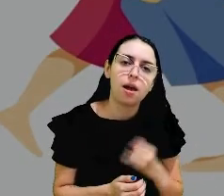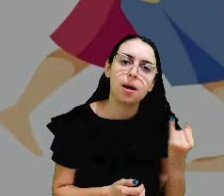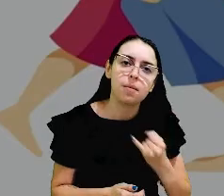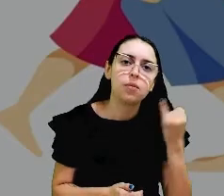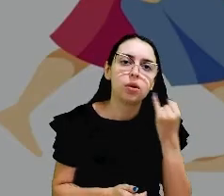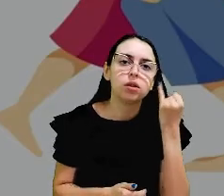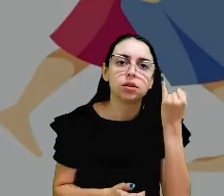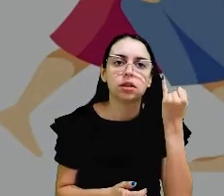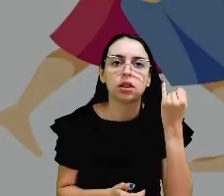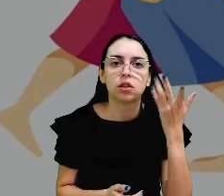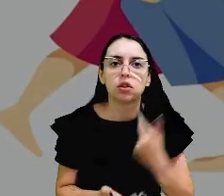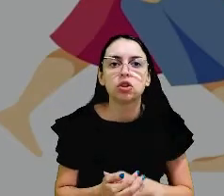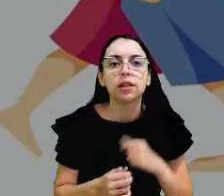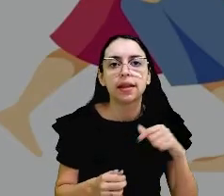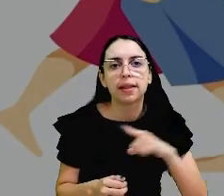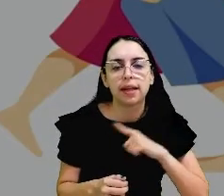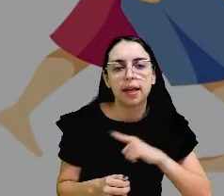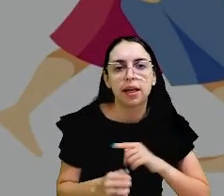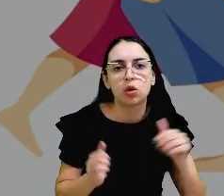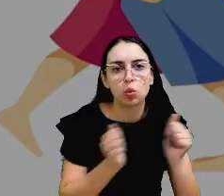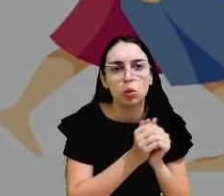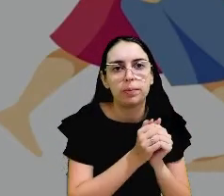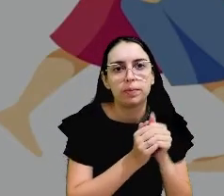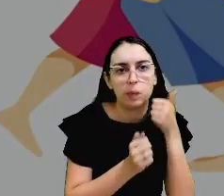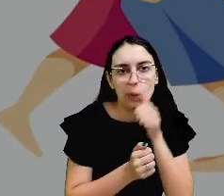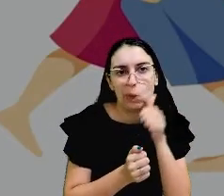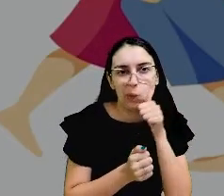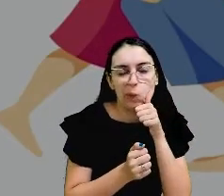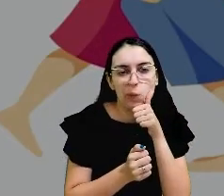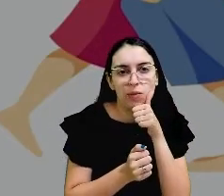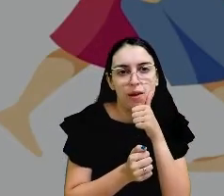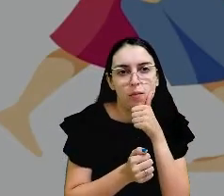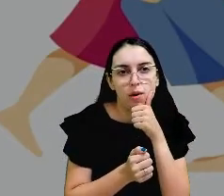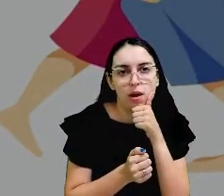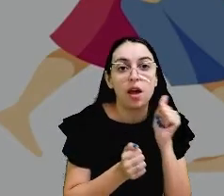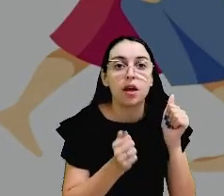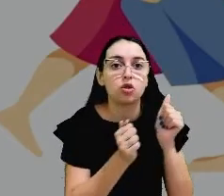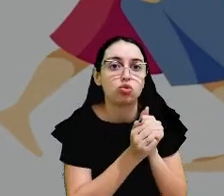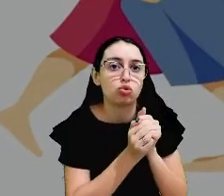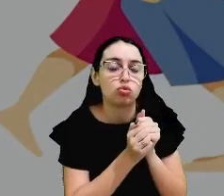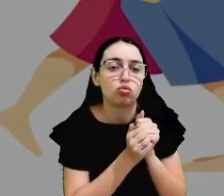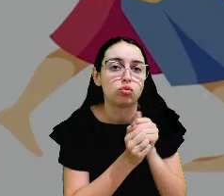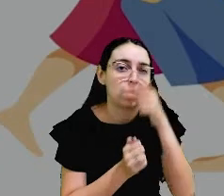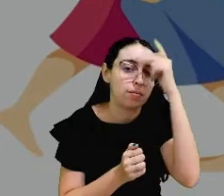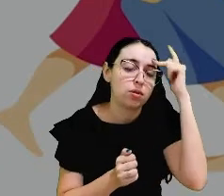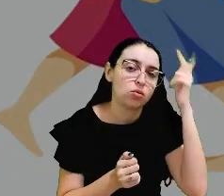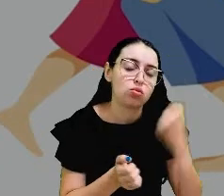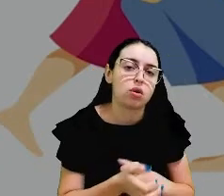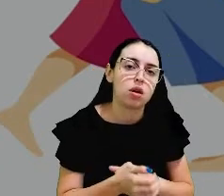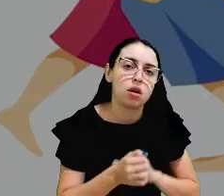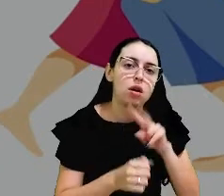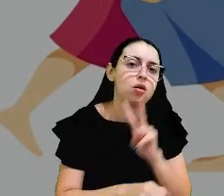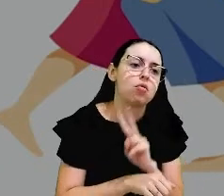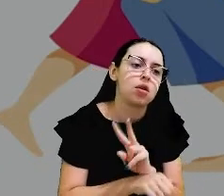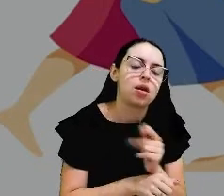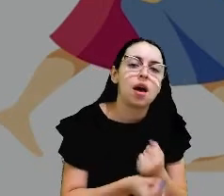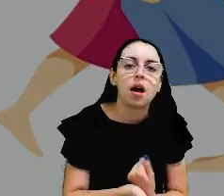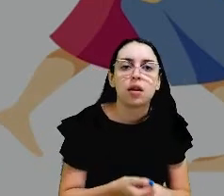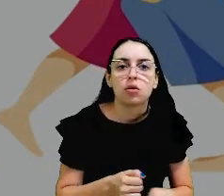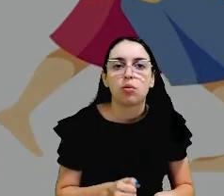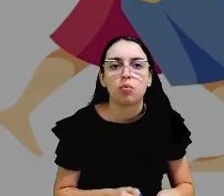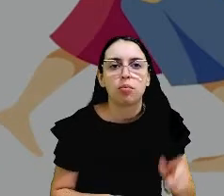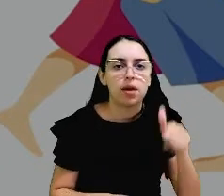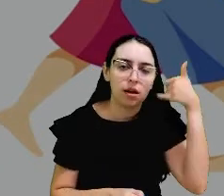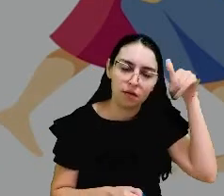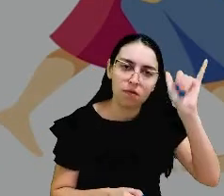muito importante que haja um acompanhante com a gestante para evitar essa prática da violência obstétrica.